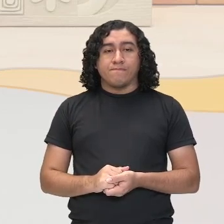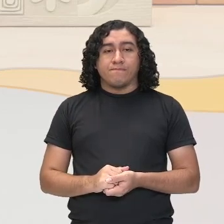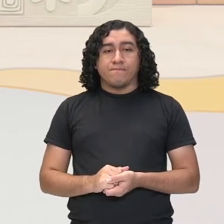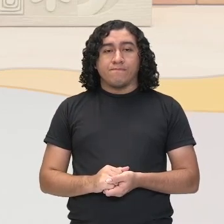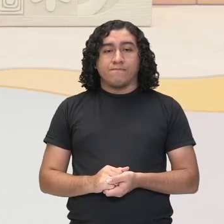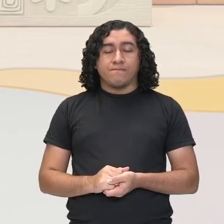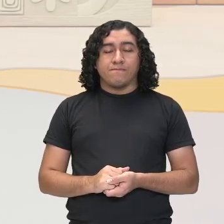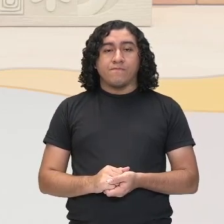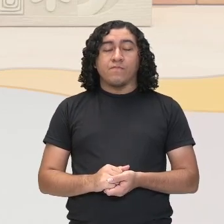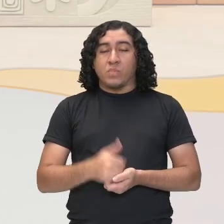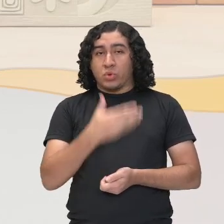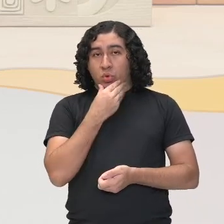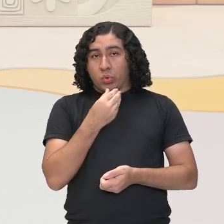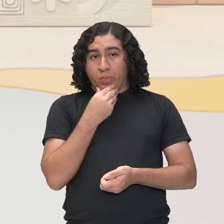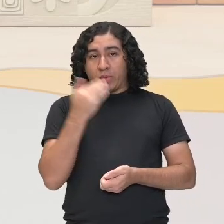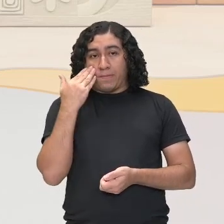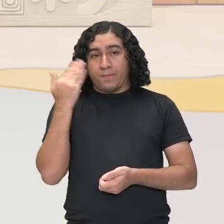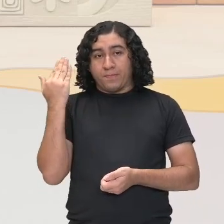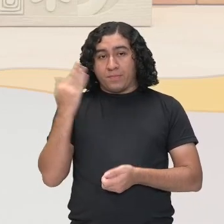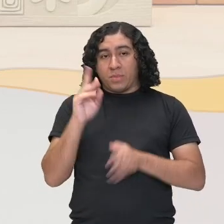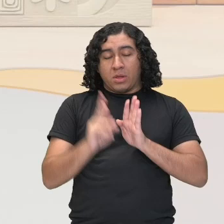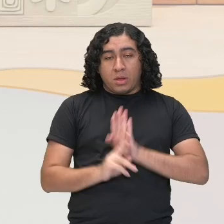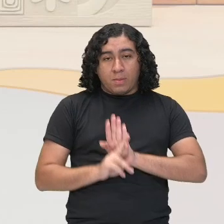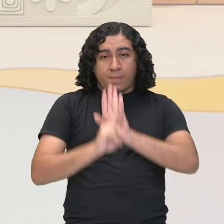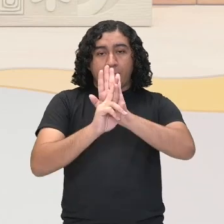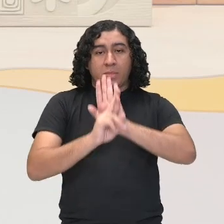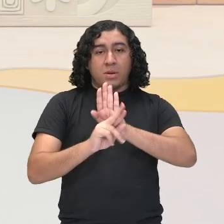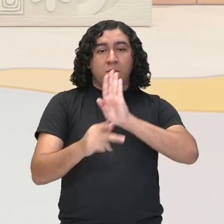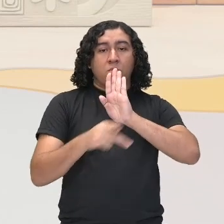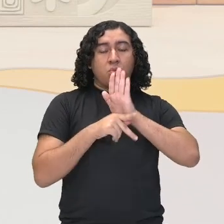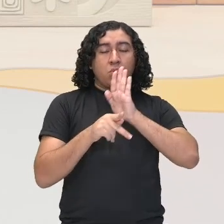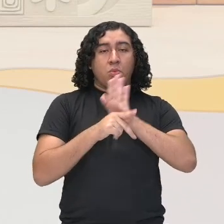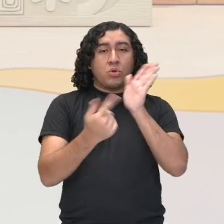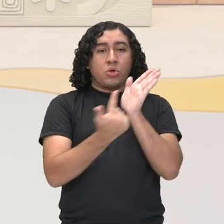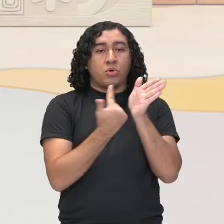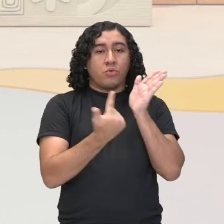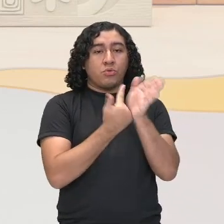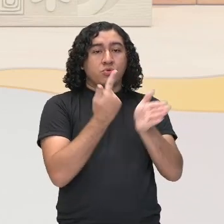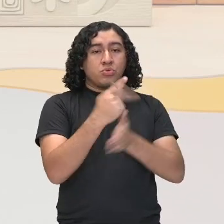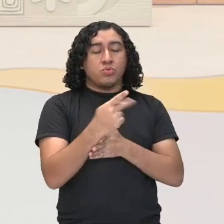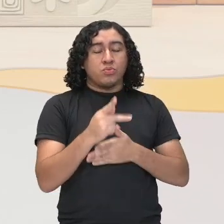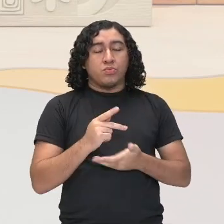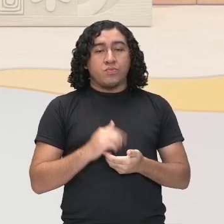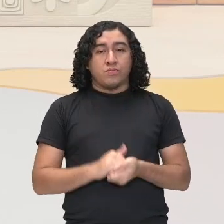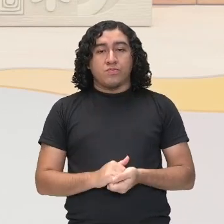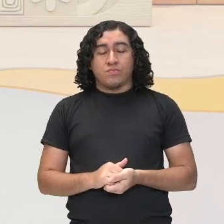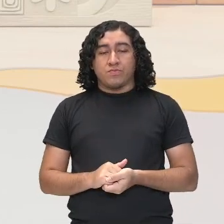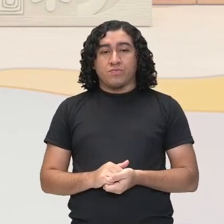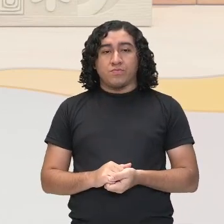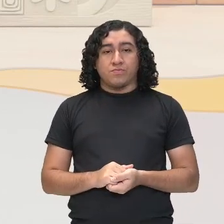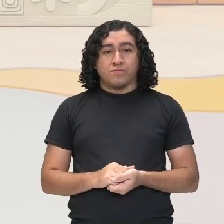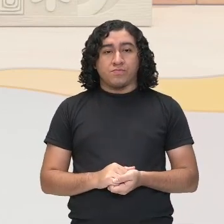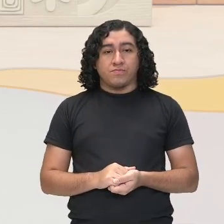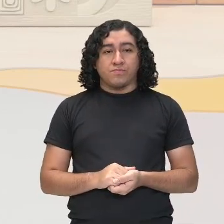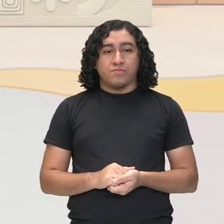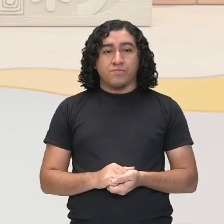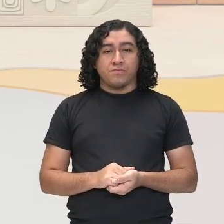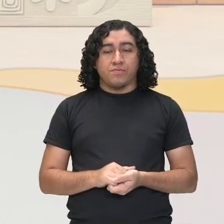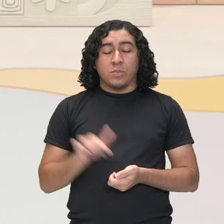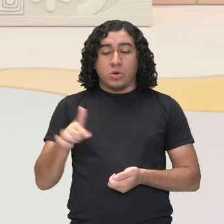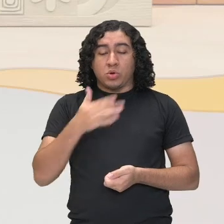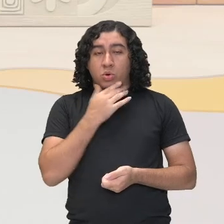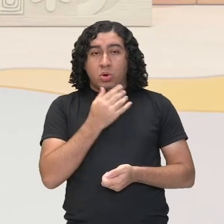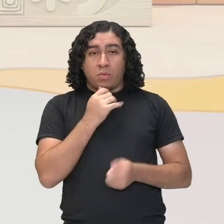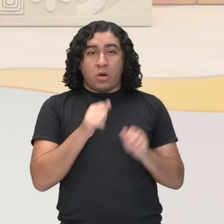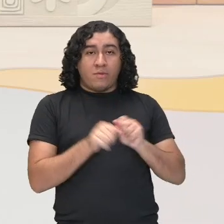Nicolau Maquiavel e está representando aí a capa do seu livro. Maquiavel, ele vai escrever esse livro quando ele estava